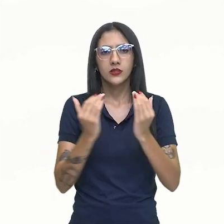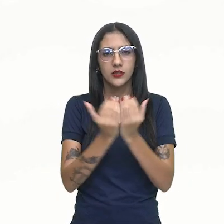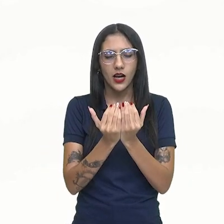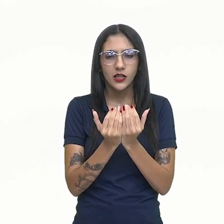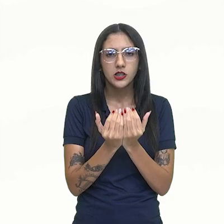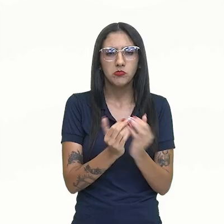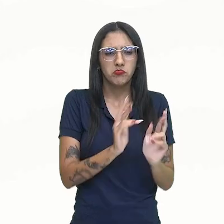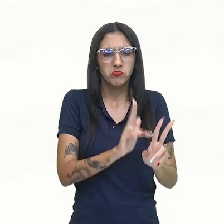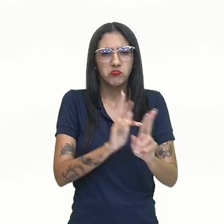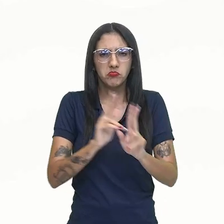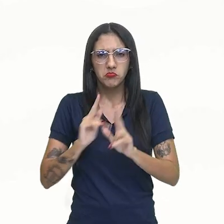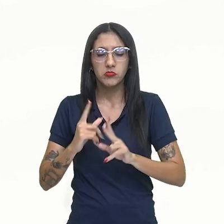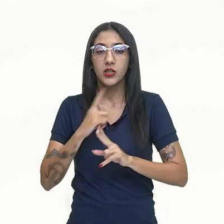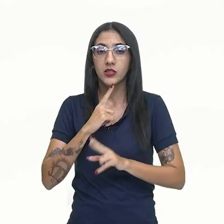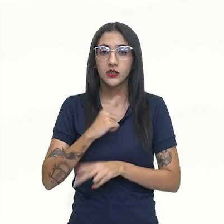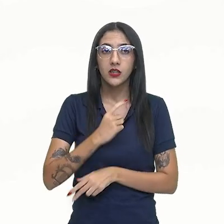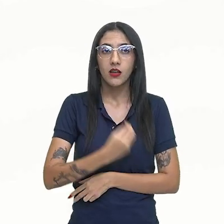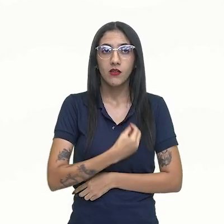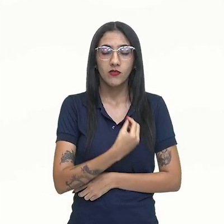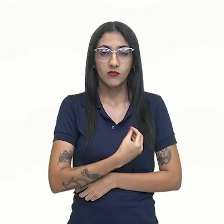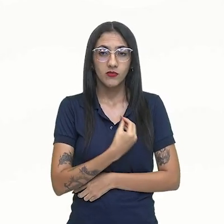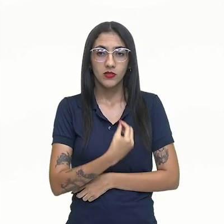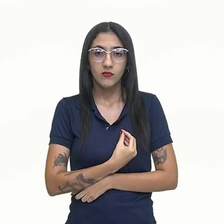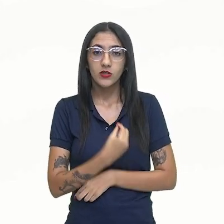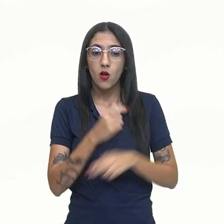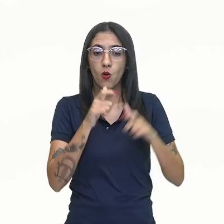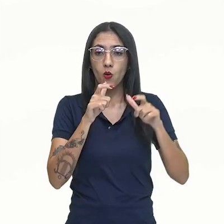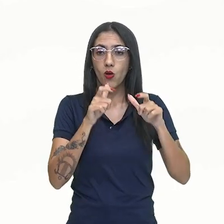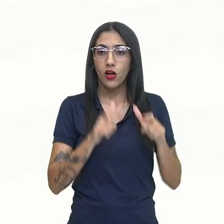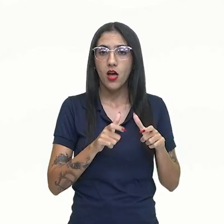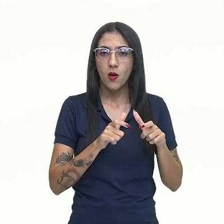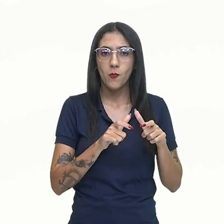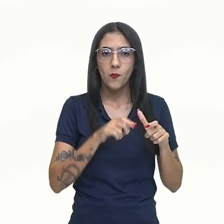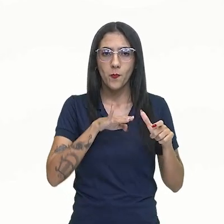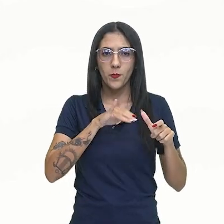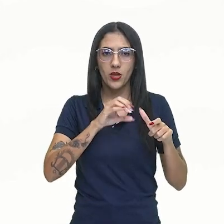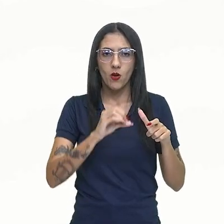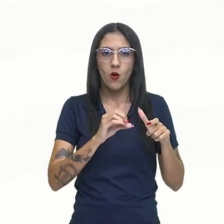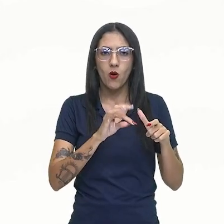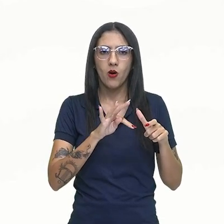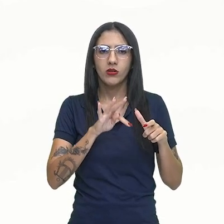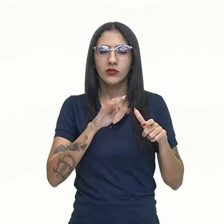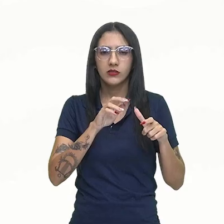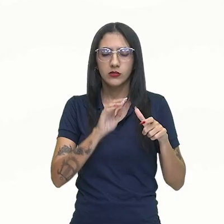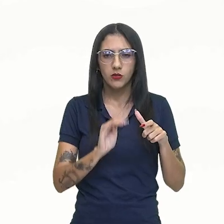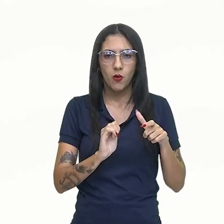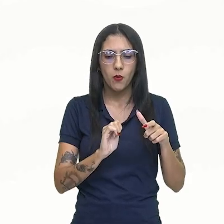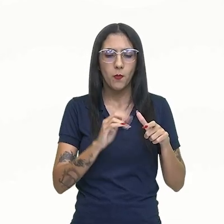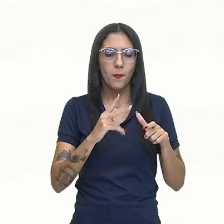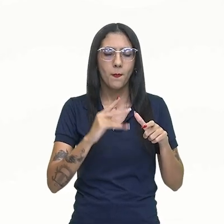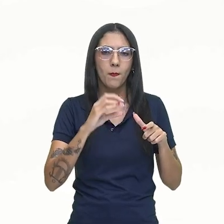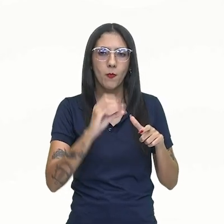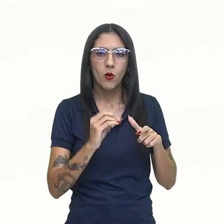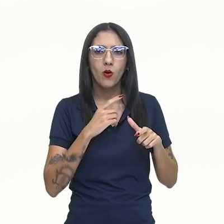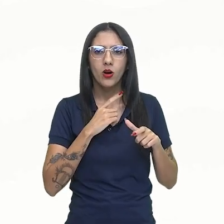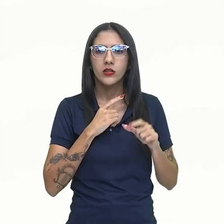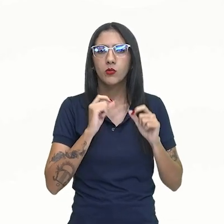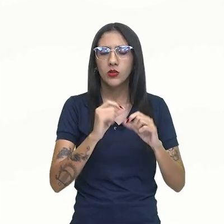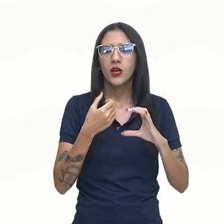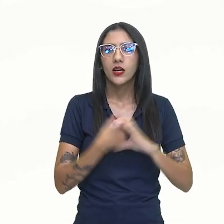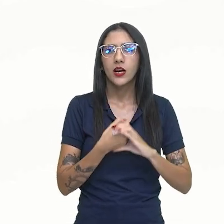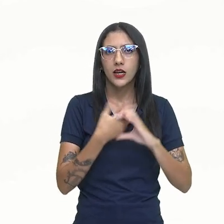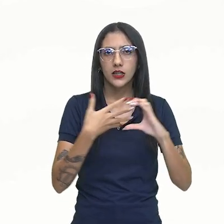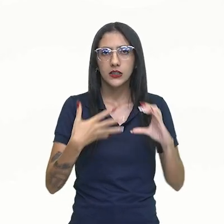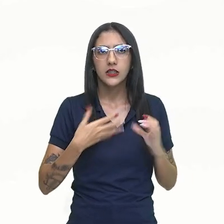comunidades diferentes que habitam um biótopo, ou seja, uma região com condições regulares,